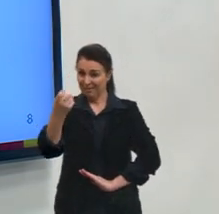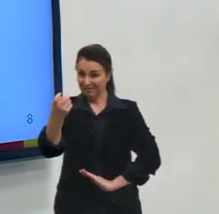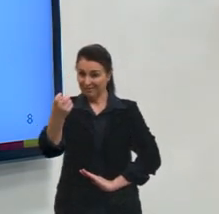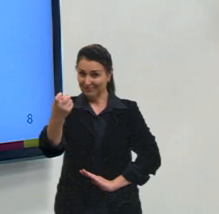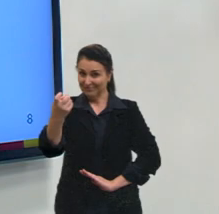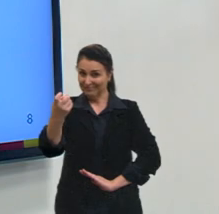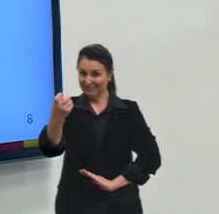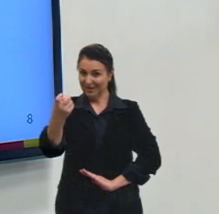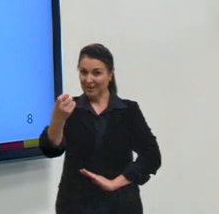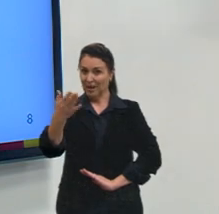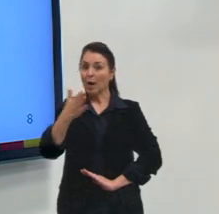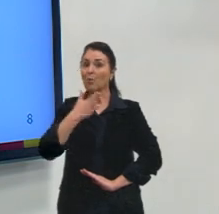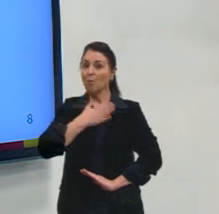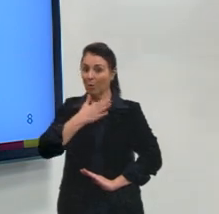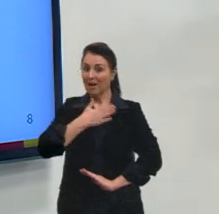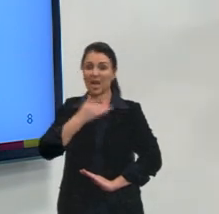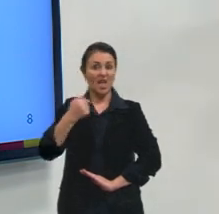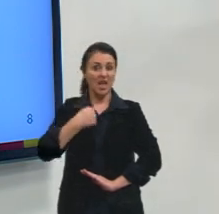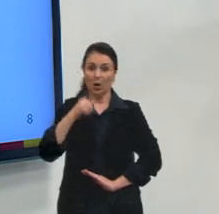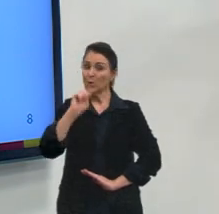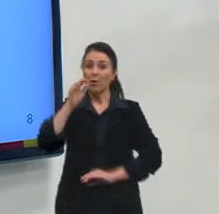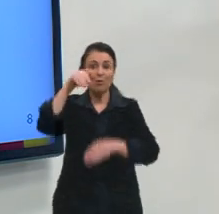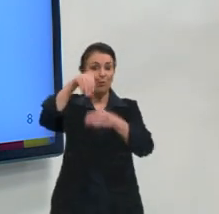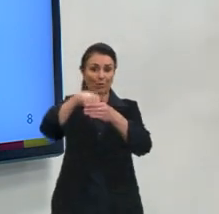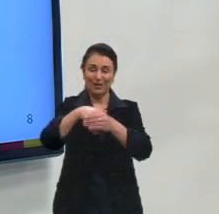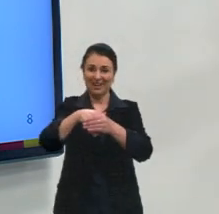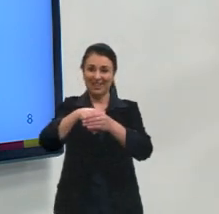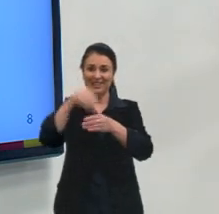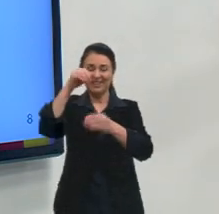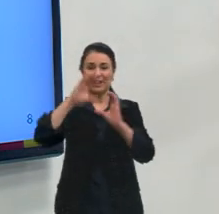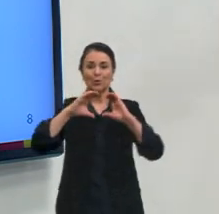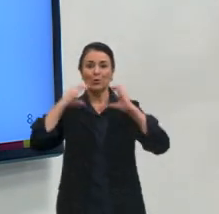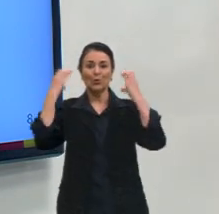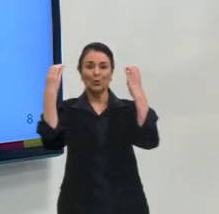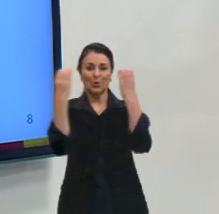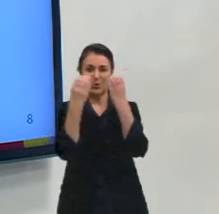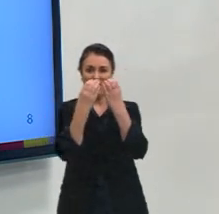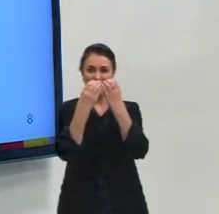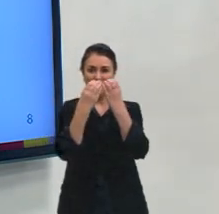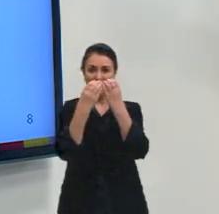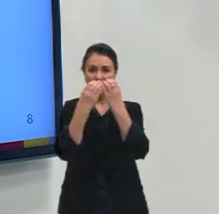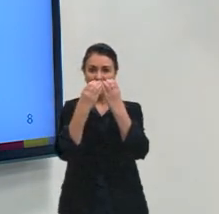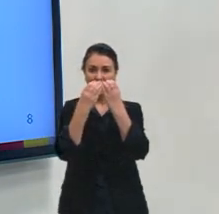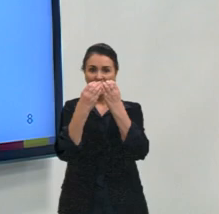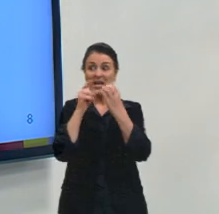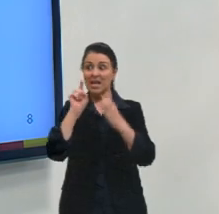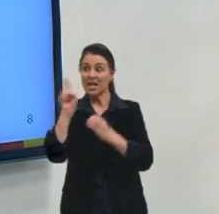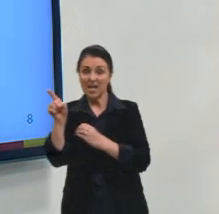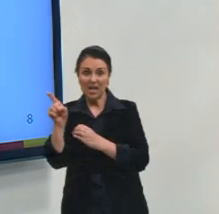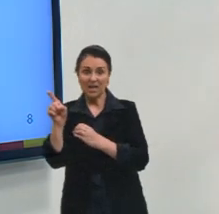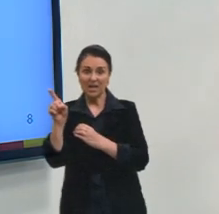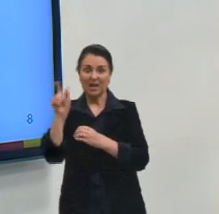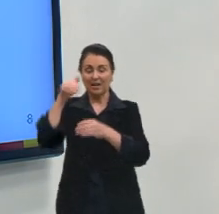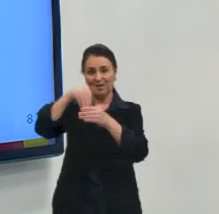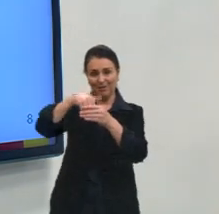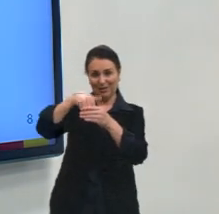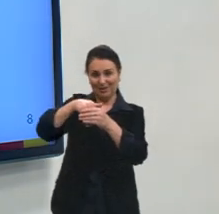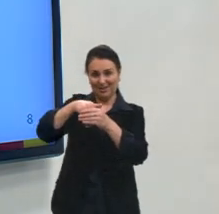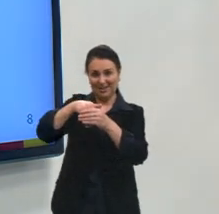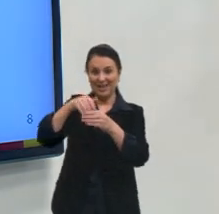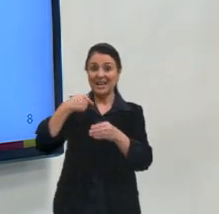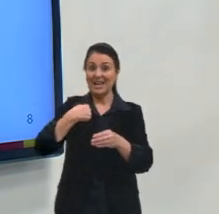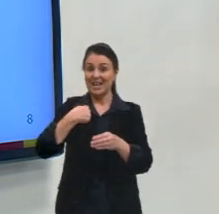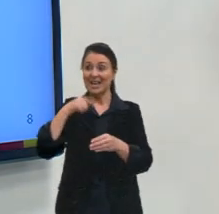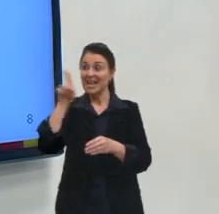a favor dele né o meio político que tem que ir lá e fazer isso e daí eu volto num cara que vai lá e vai votar contra o que eu acredito né